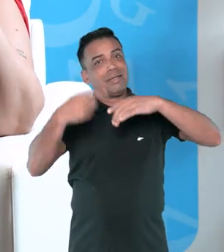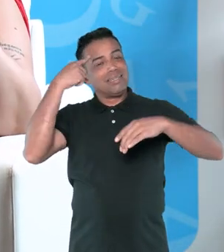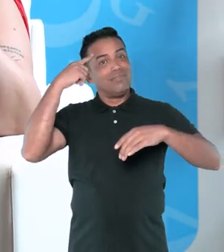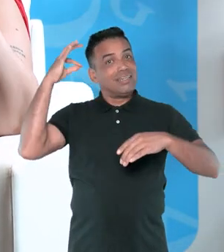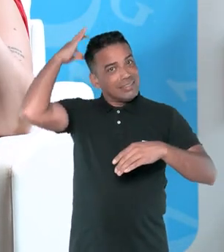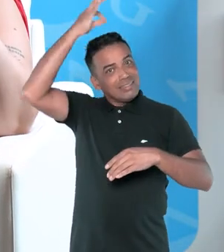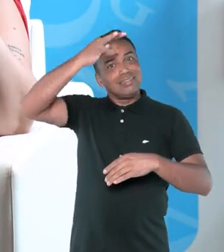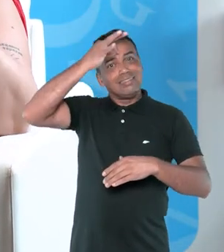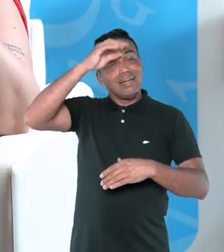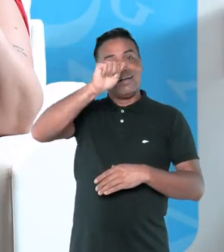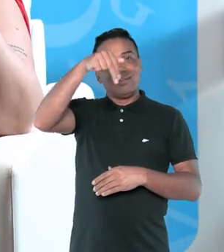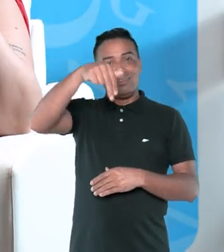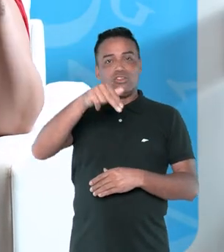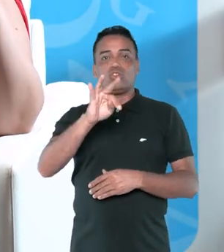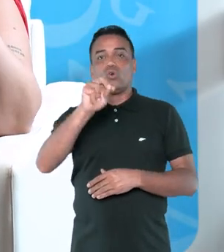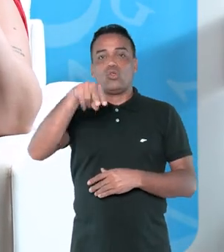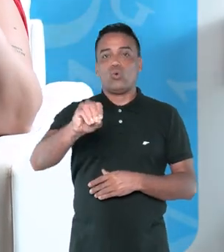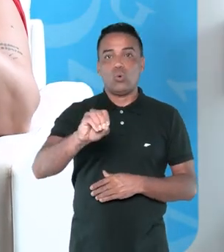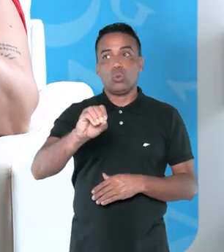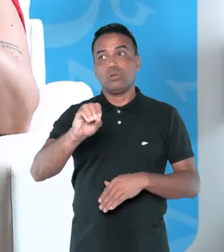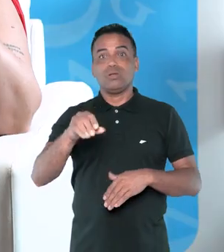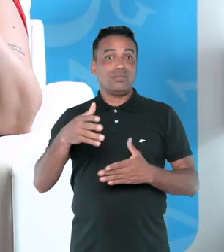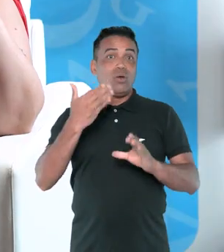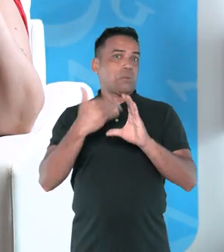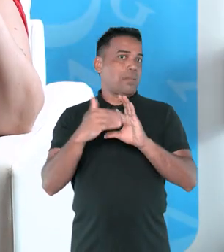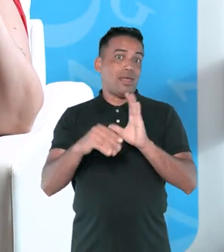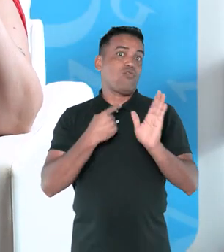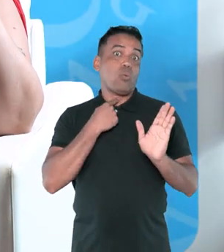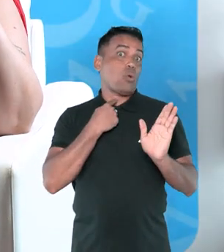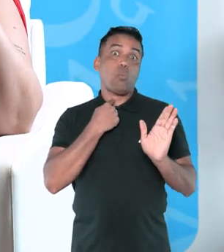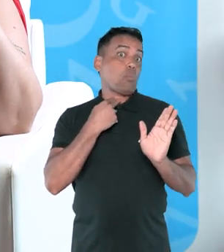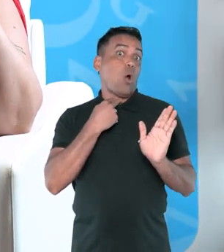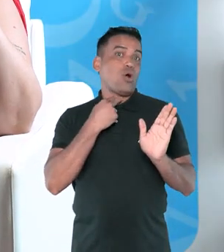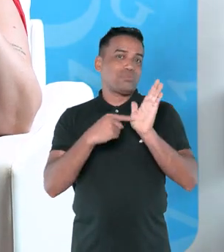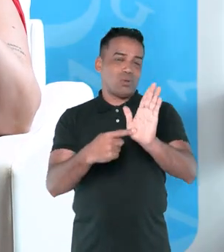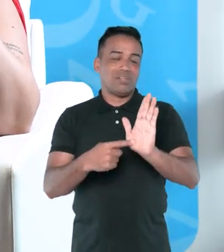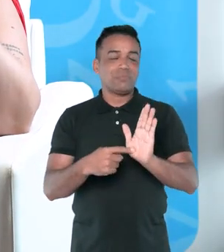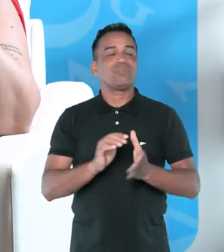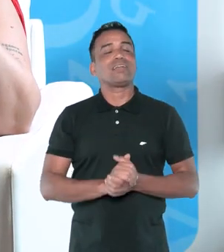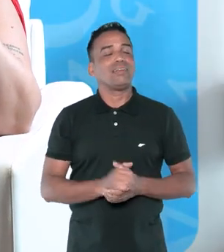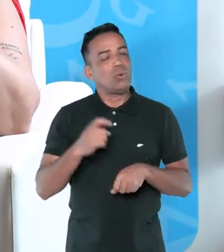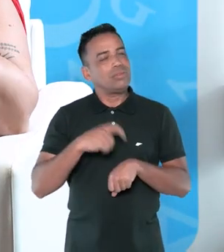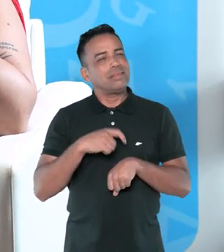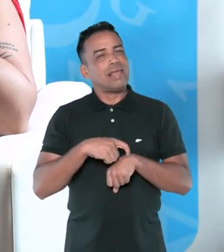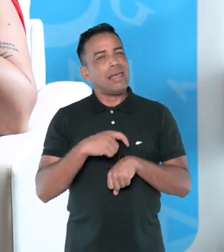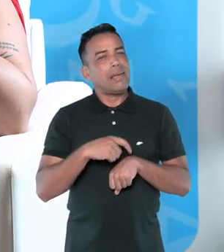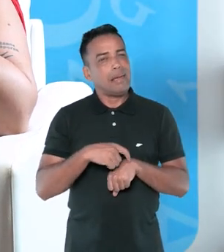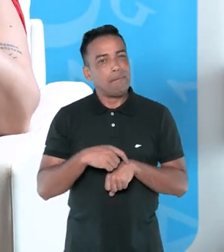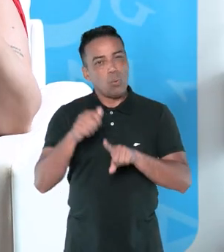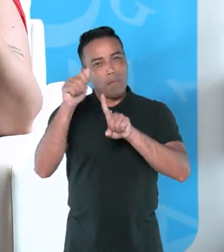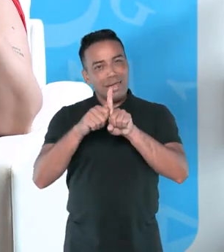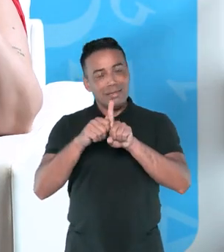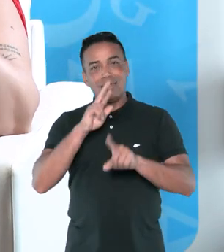esse resumo eu até mostrei, o pessoal queria, esse resumo tá ok, os e-mails eu não posso mostrar. E aí, quando deu um tempo, acho que um mês, menos de um mês,